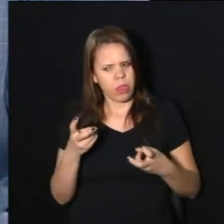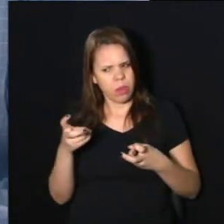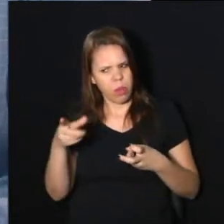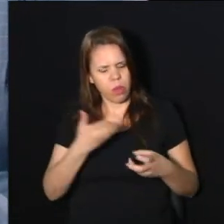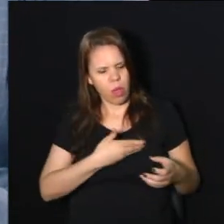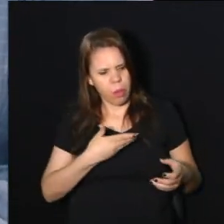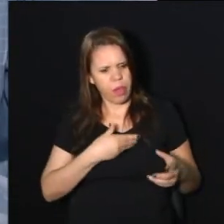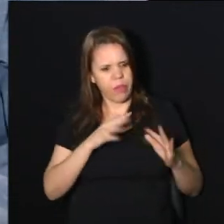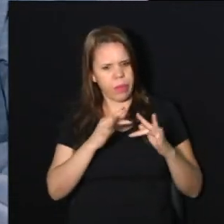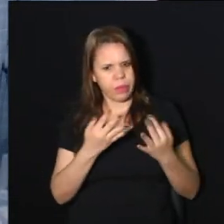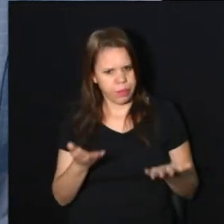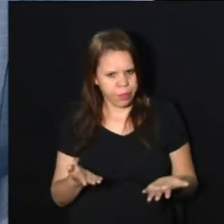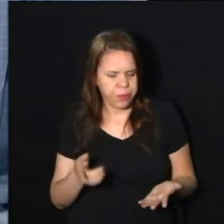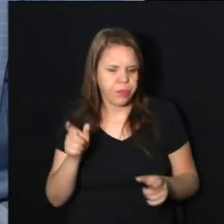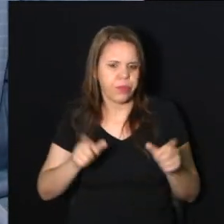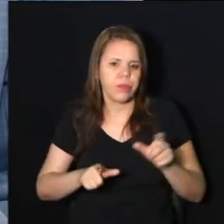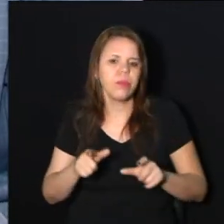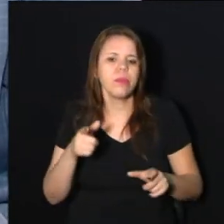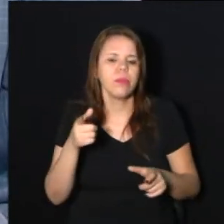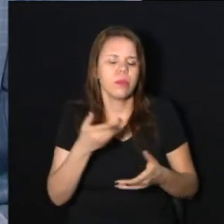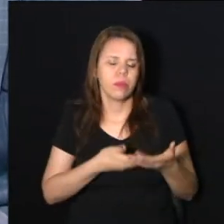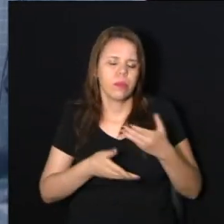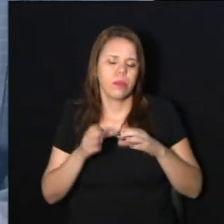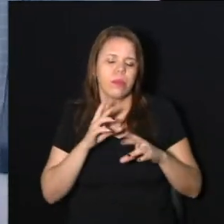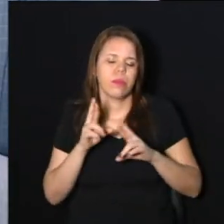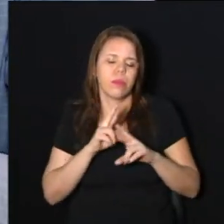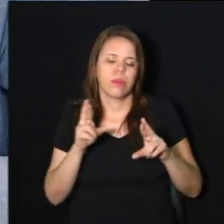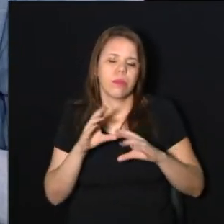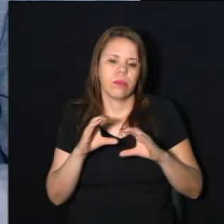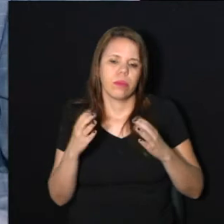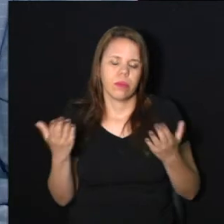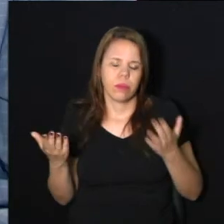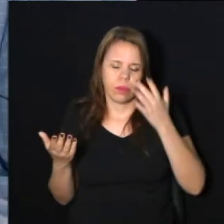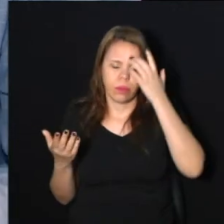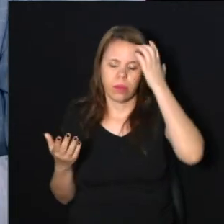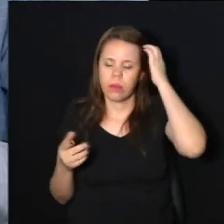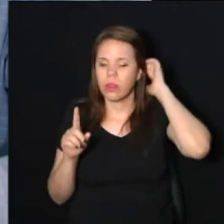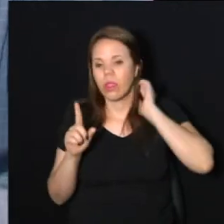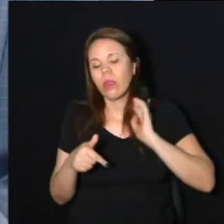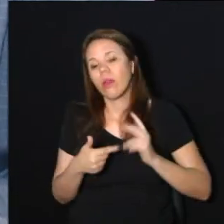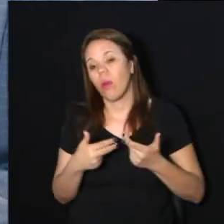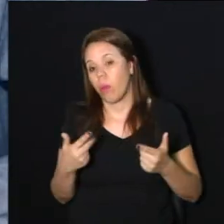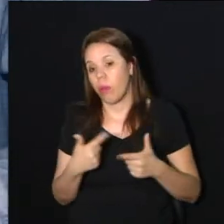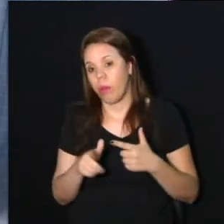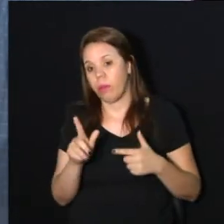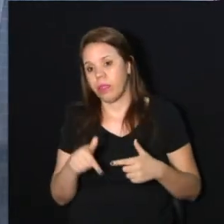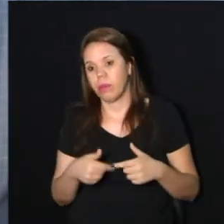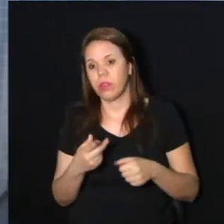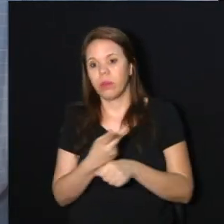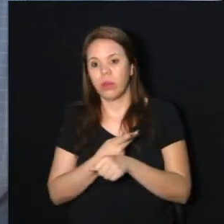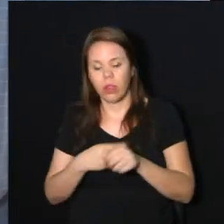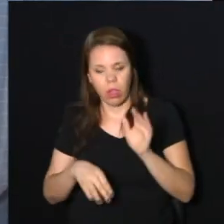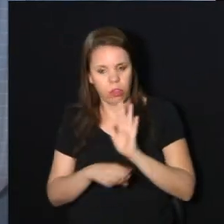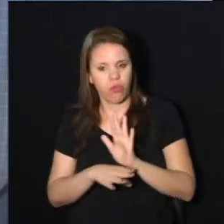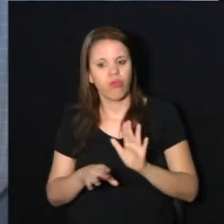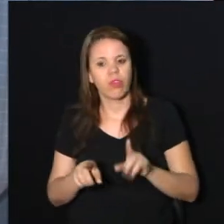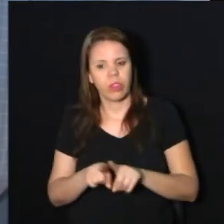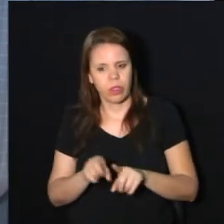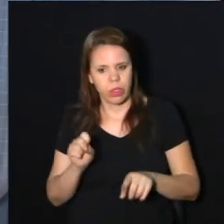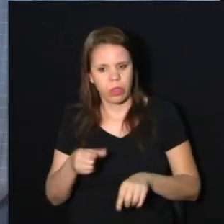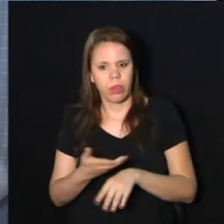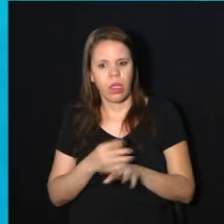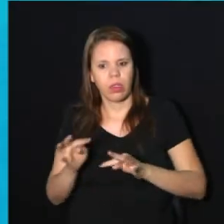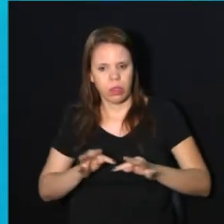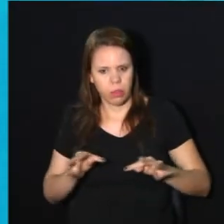num familiar, uma pessoa dos seus relacionamentos, um quadro desse tipo, tem que procurar ajuda. Quanto mais